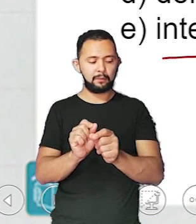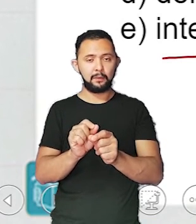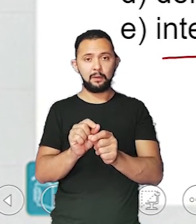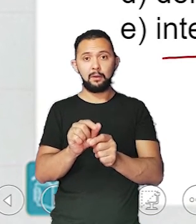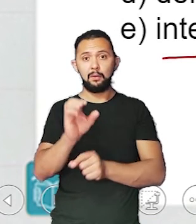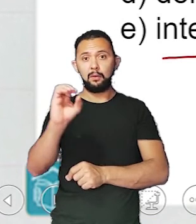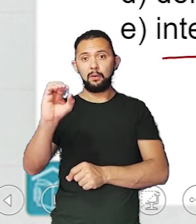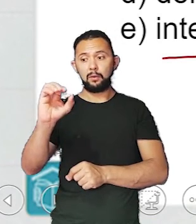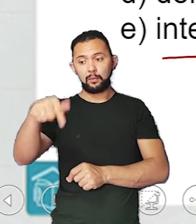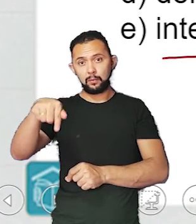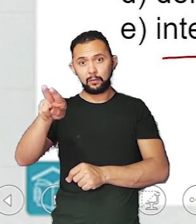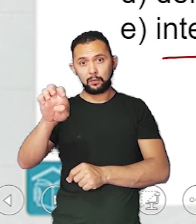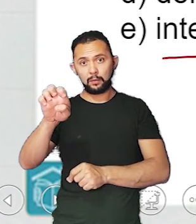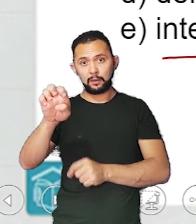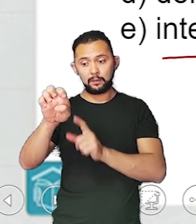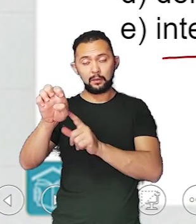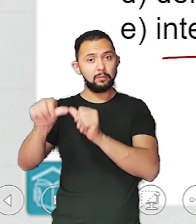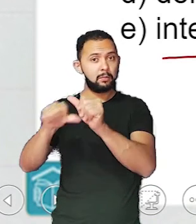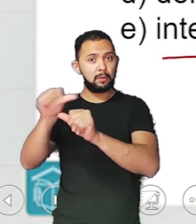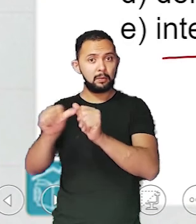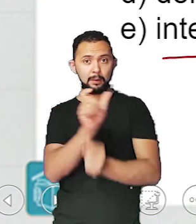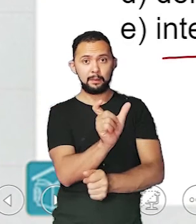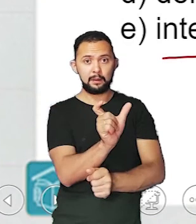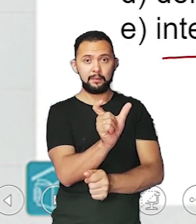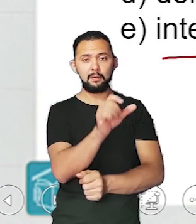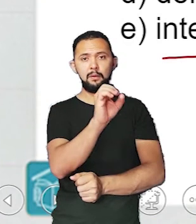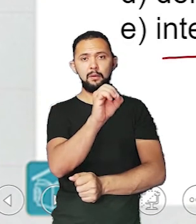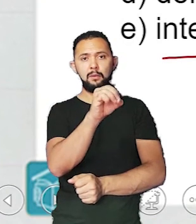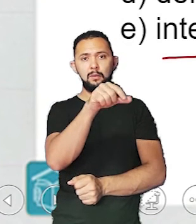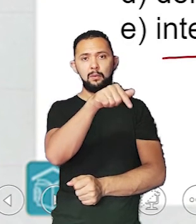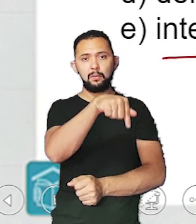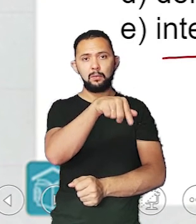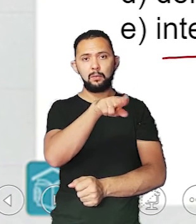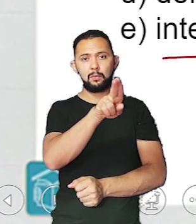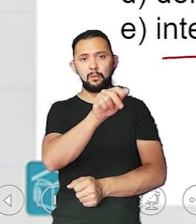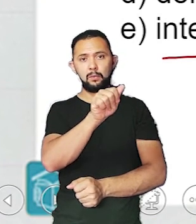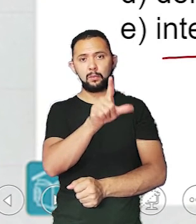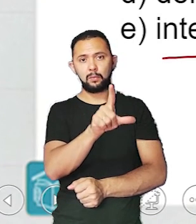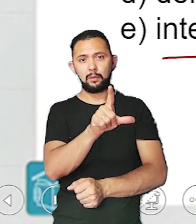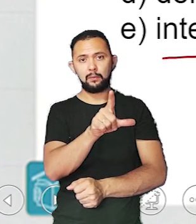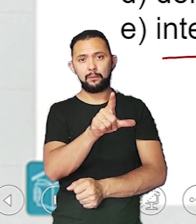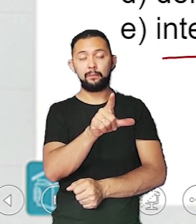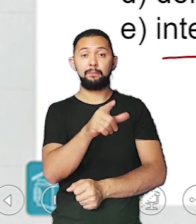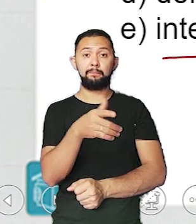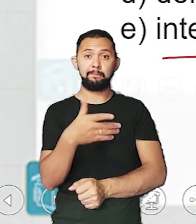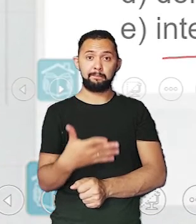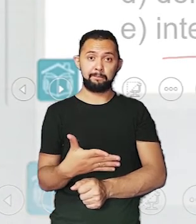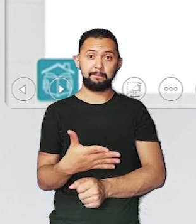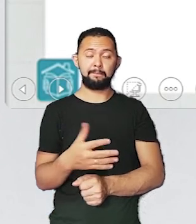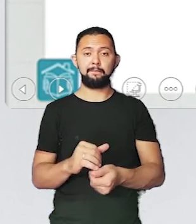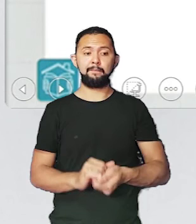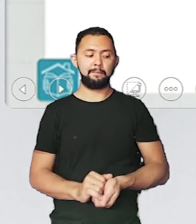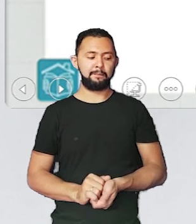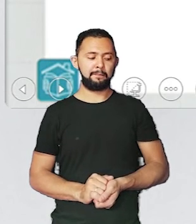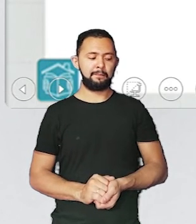qual. Prefiro ter um sapo, o qual fala, né? Você pode até achar assim, professor, é melhor o quê? É melhor o quê? Por isso que na frase ele usou o